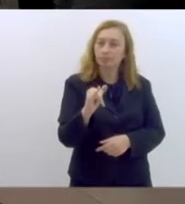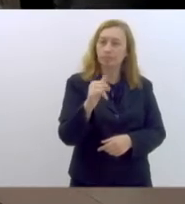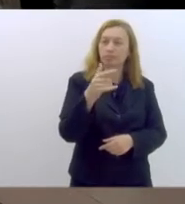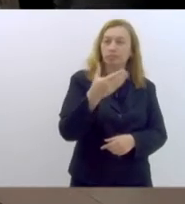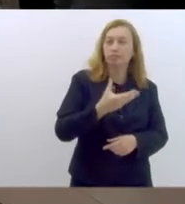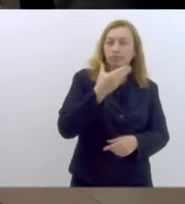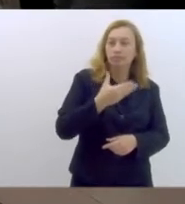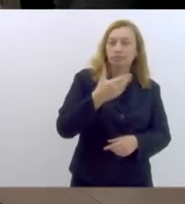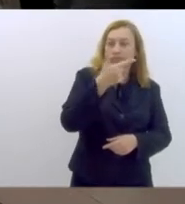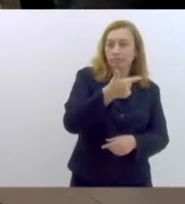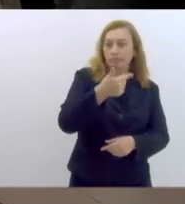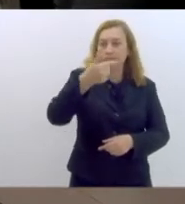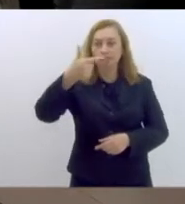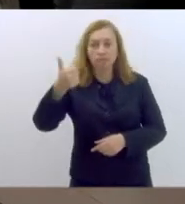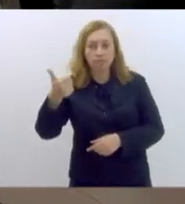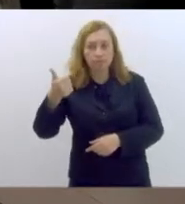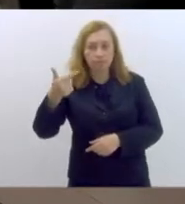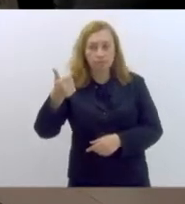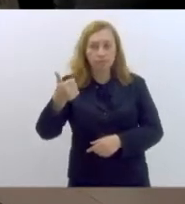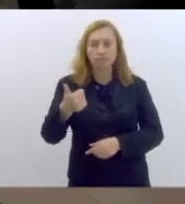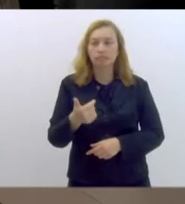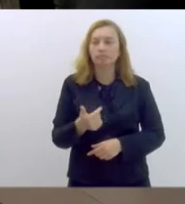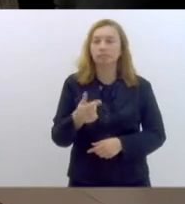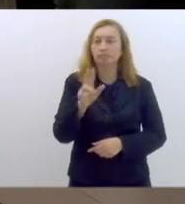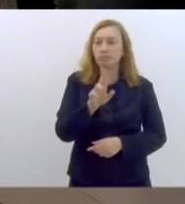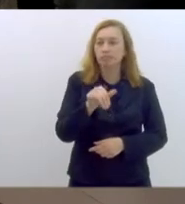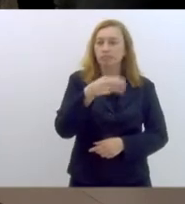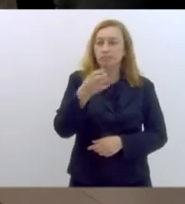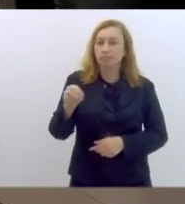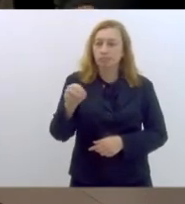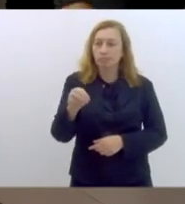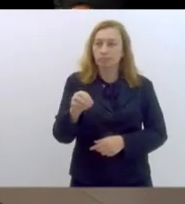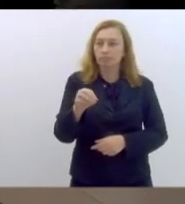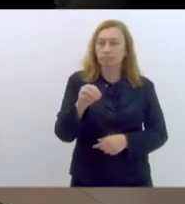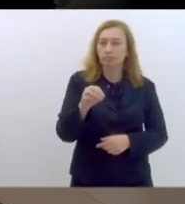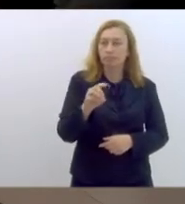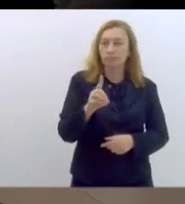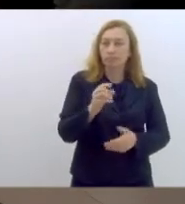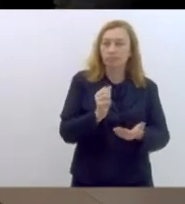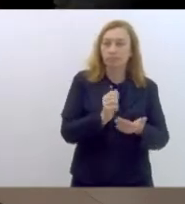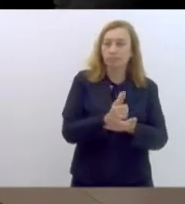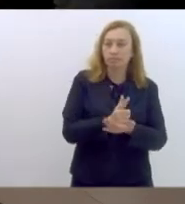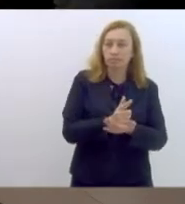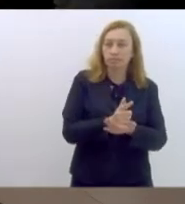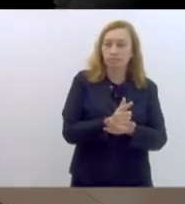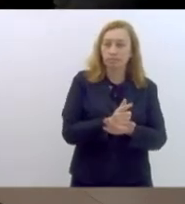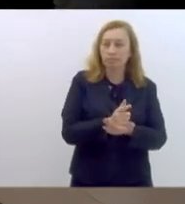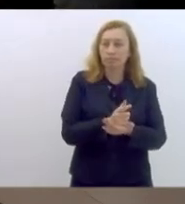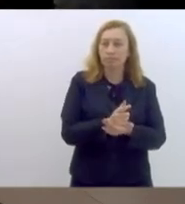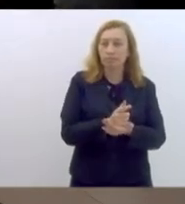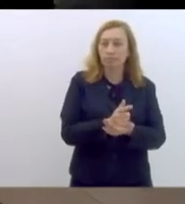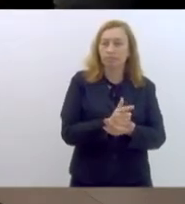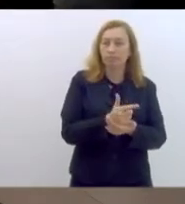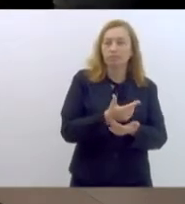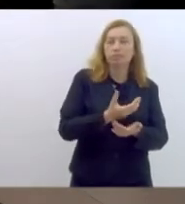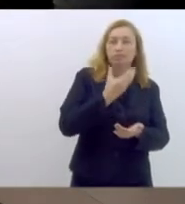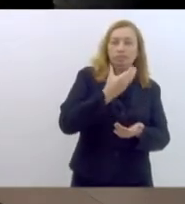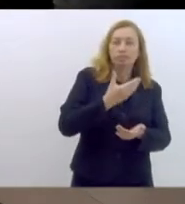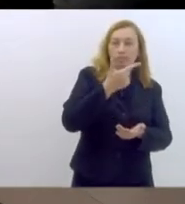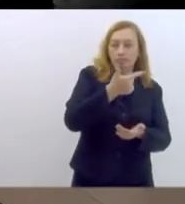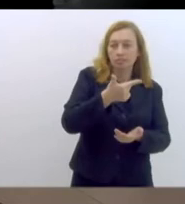2012, né, a União considerou a gente como inadimplente desde lá do início, desde dezembro de